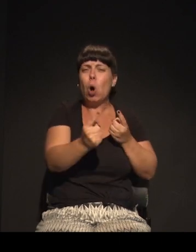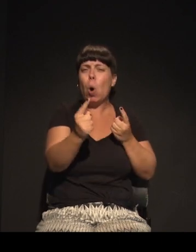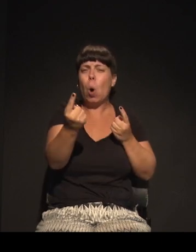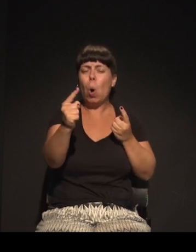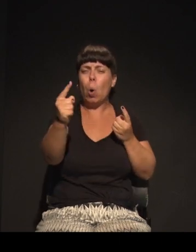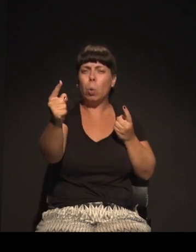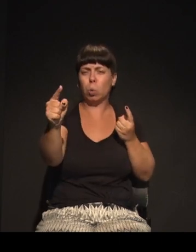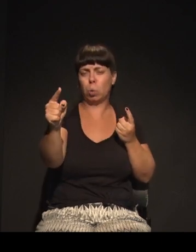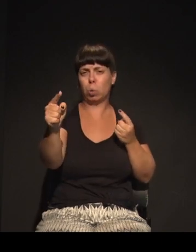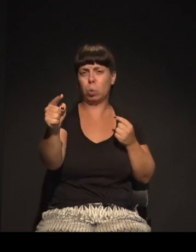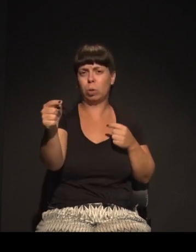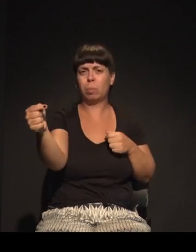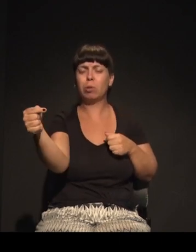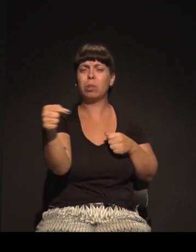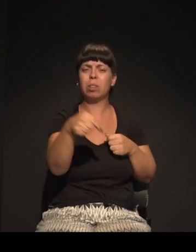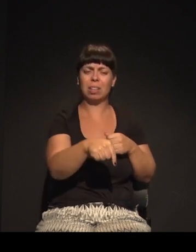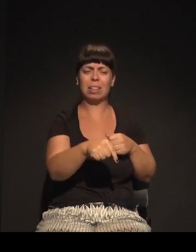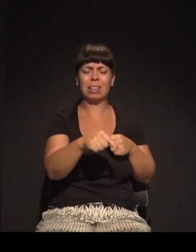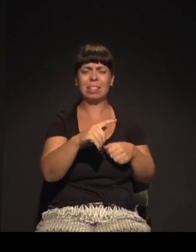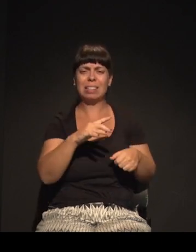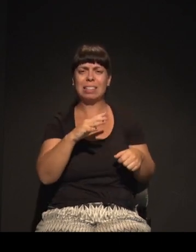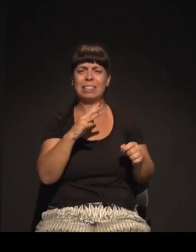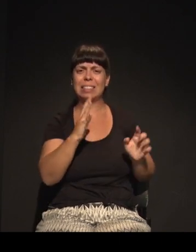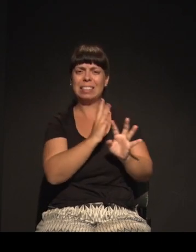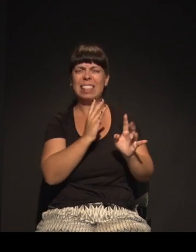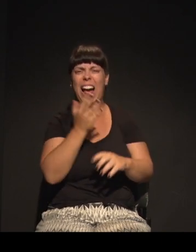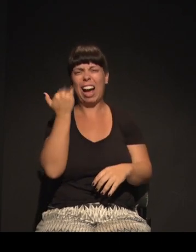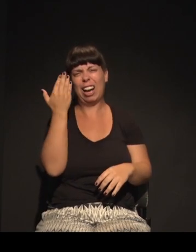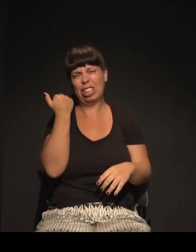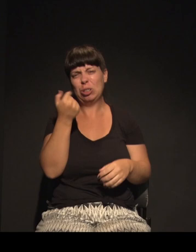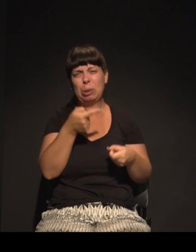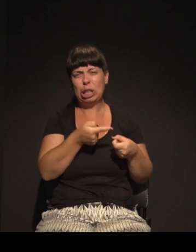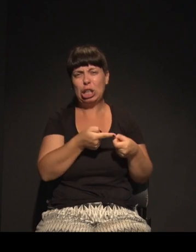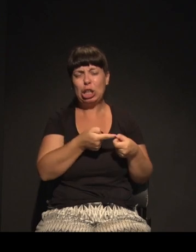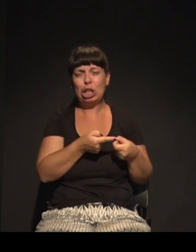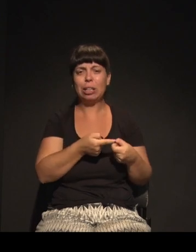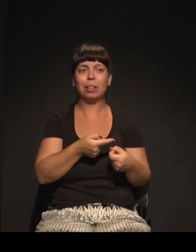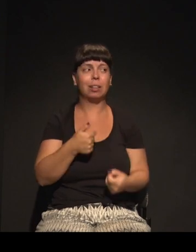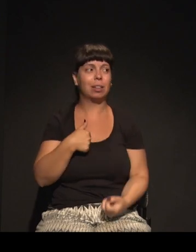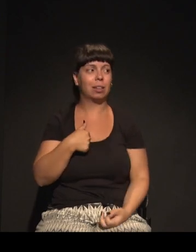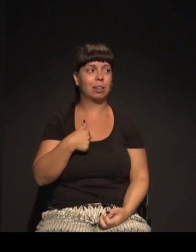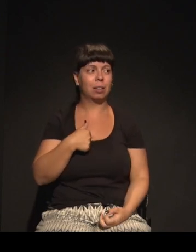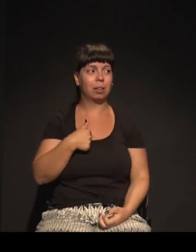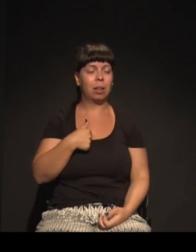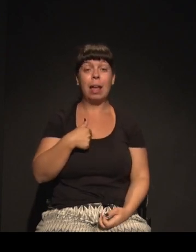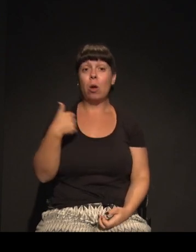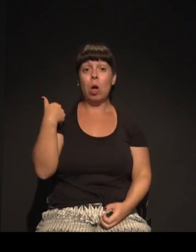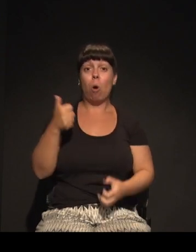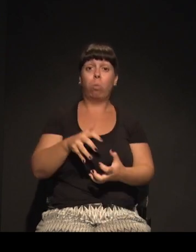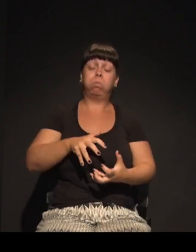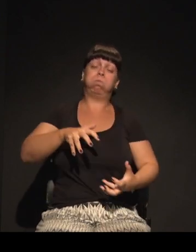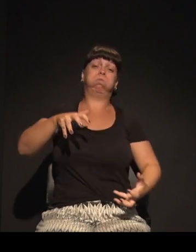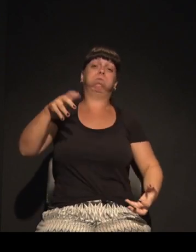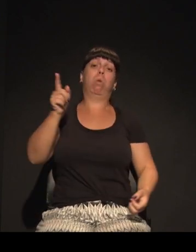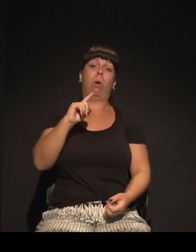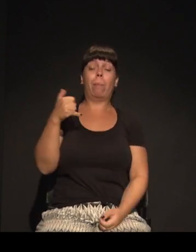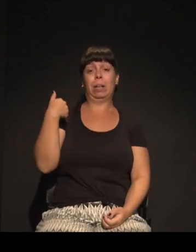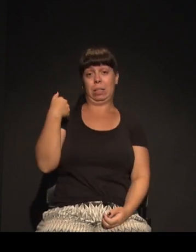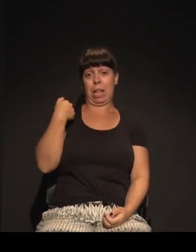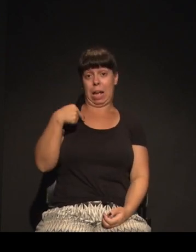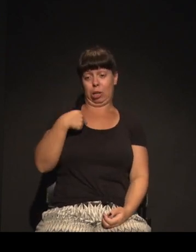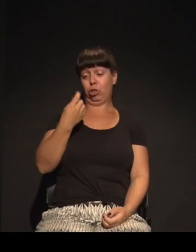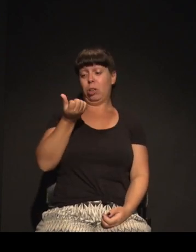cidade é de 6 cidade na época né não sou tão tão idosa mas já tenho 69